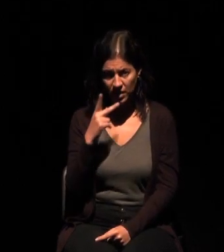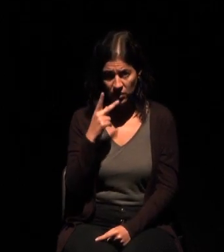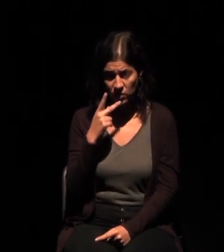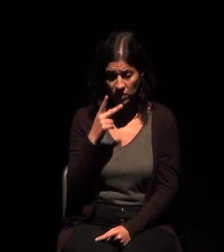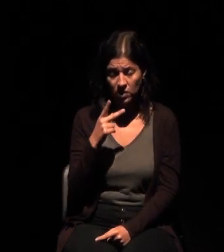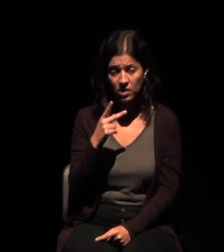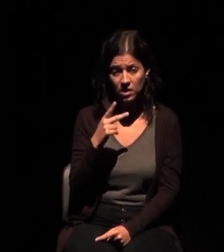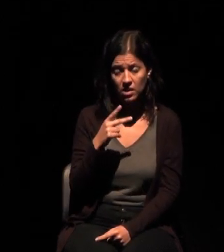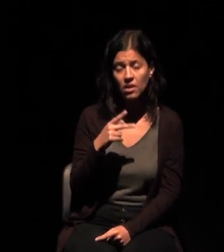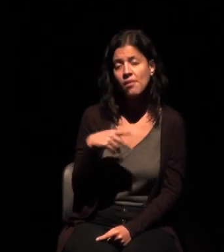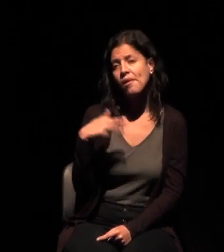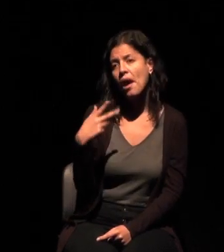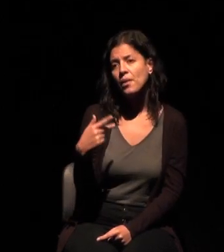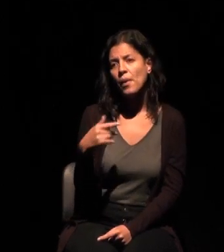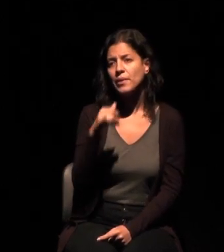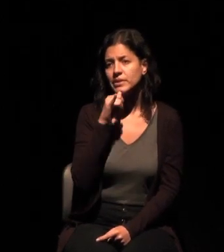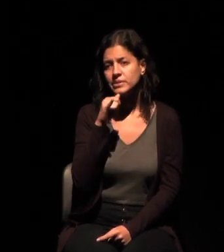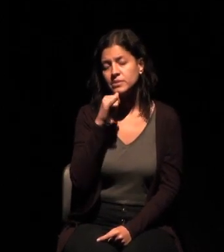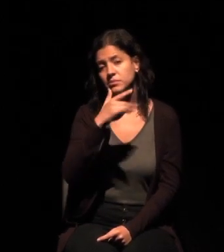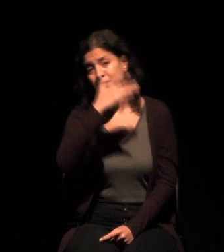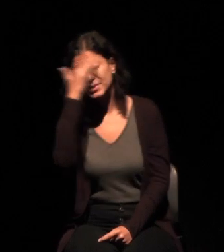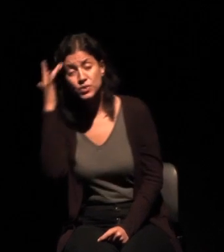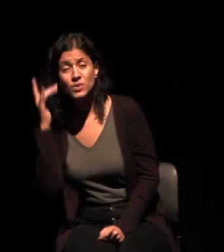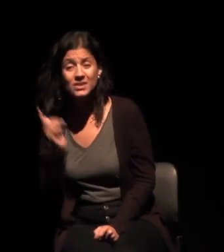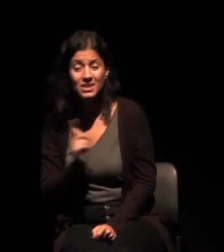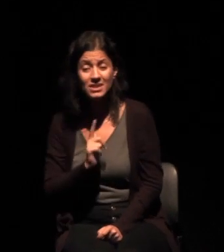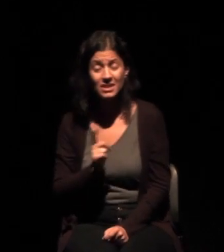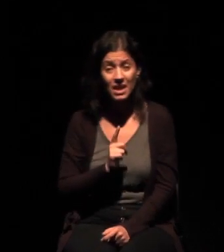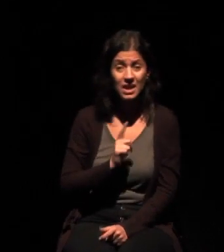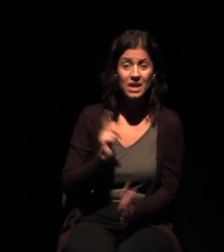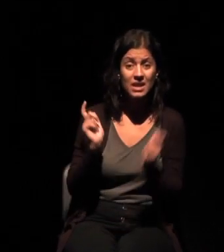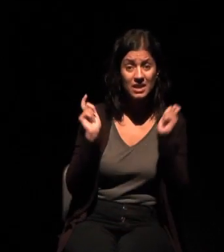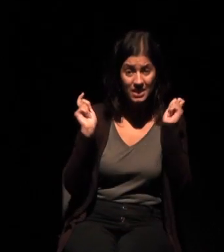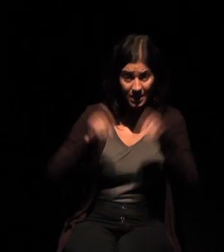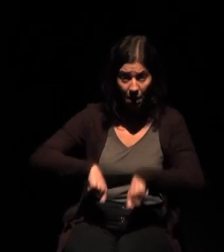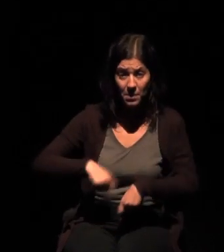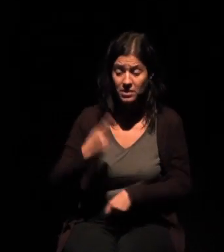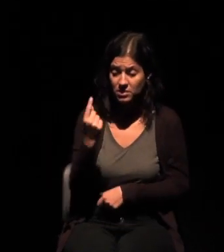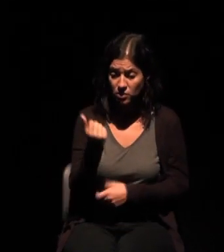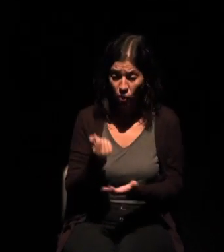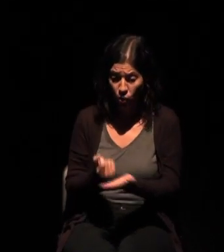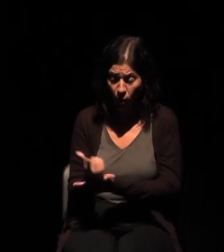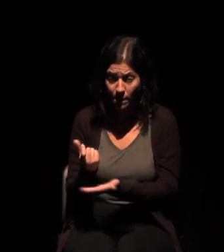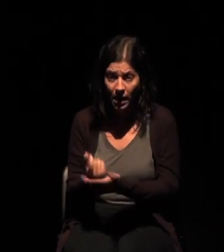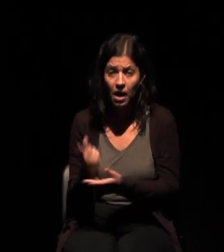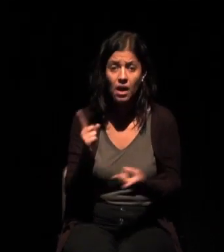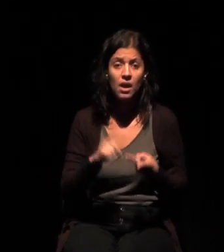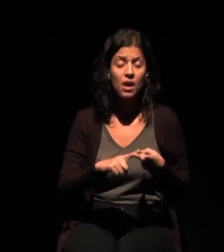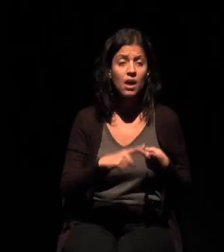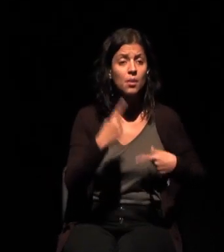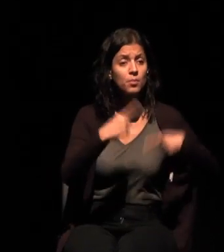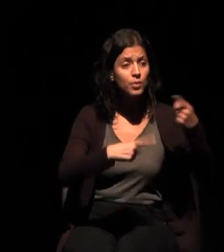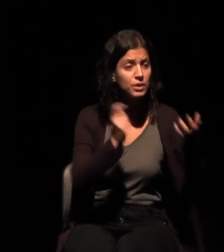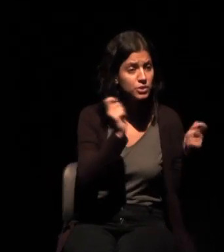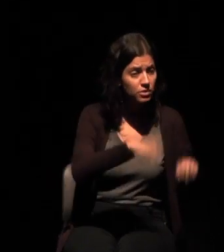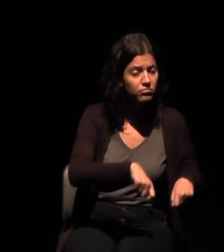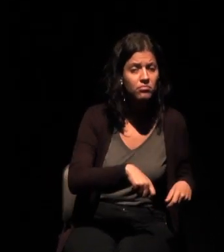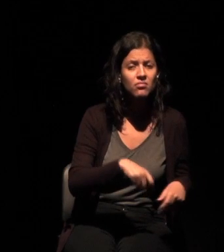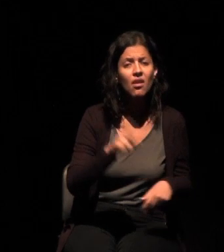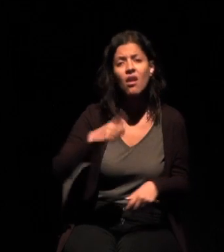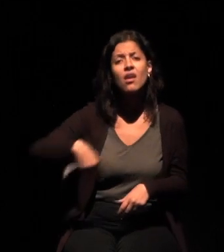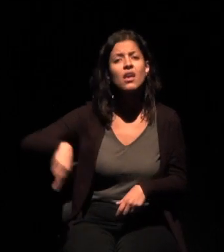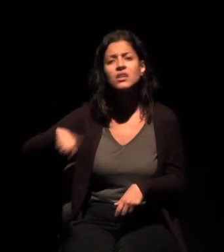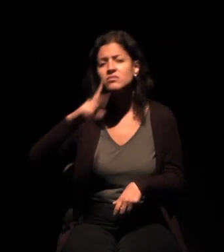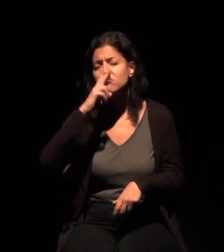como se essas pessoas que têm uma capacidade de decisão econômica e política não estivesse minimamente preocupados com